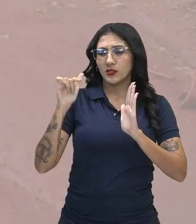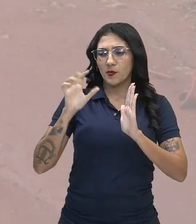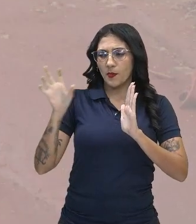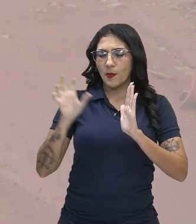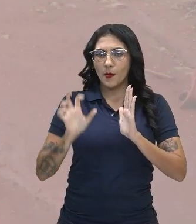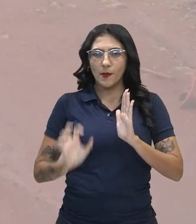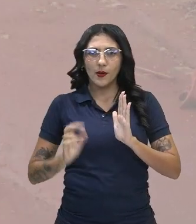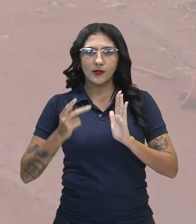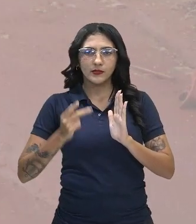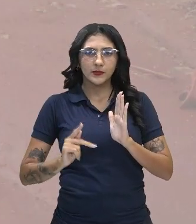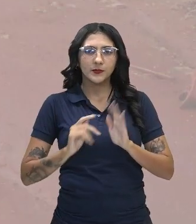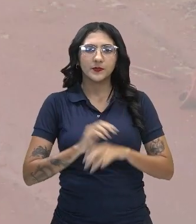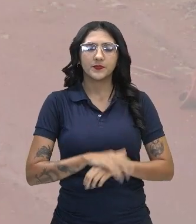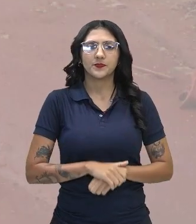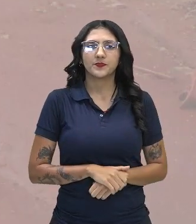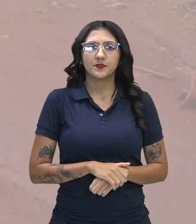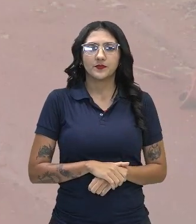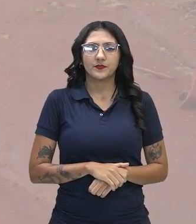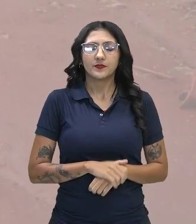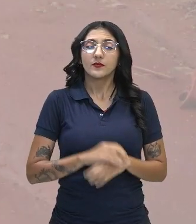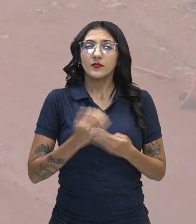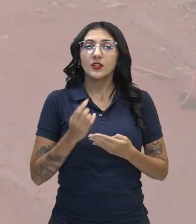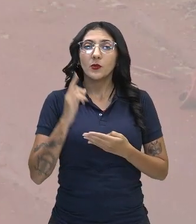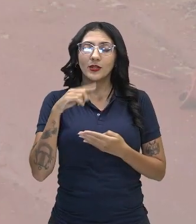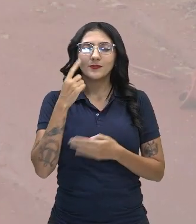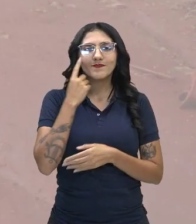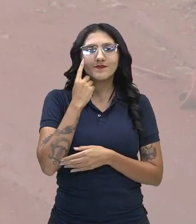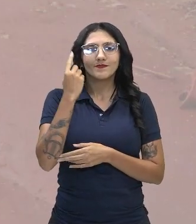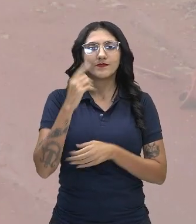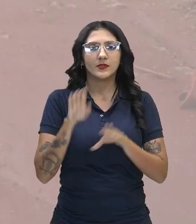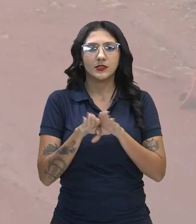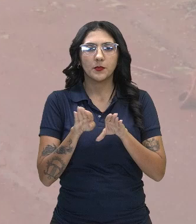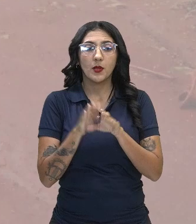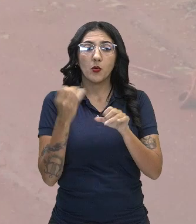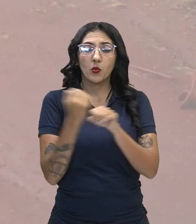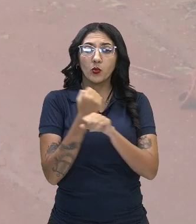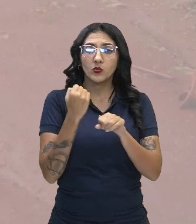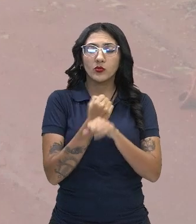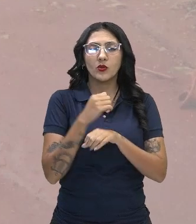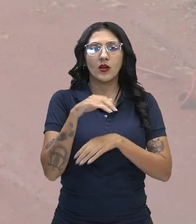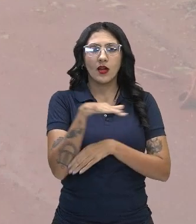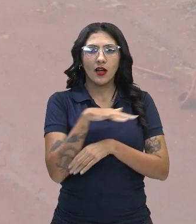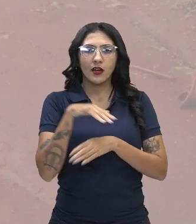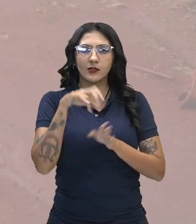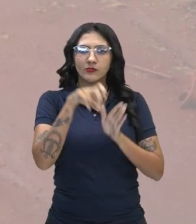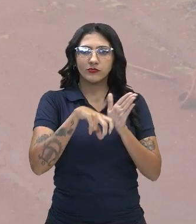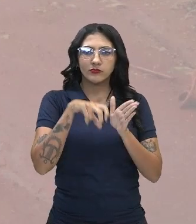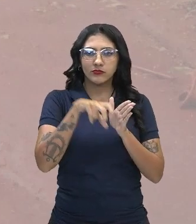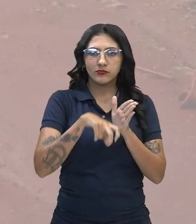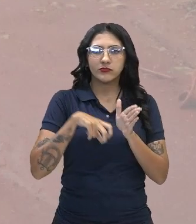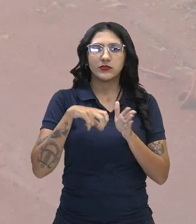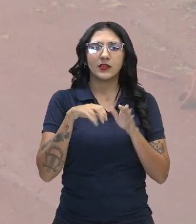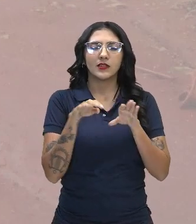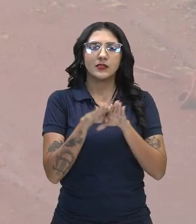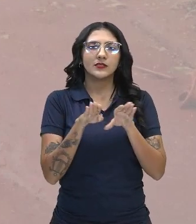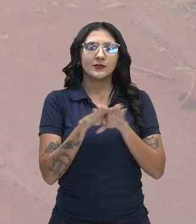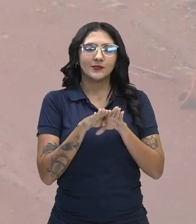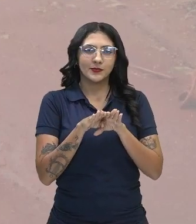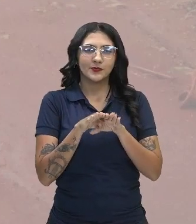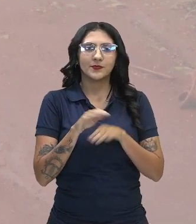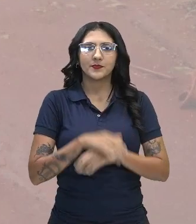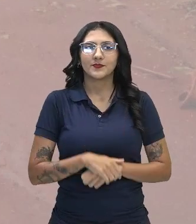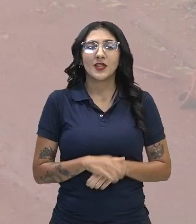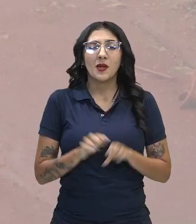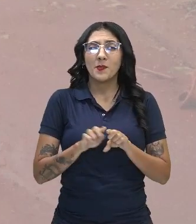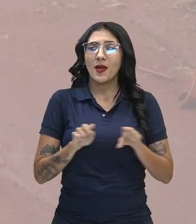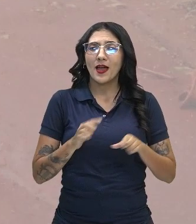uma dessas situações foi realmente construir tanto a parte de ferrovias junto com as rodovias, mas infelizmente acabou não